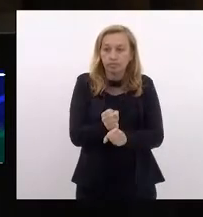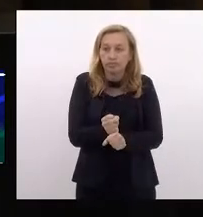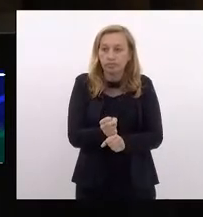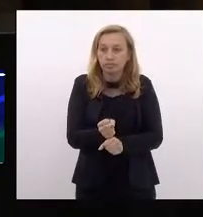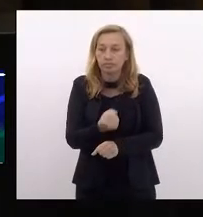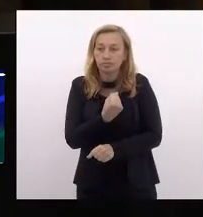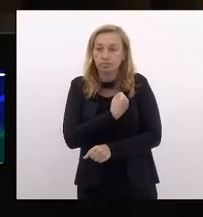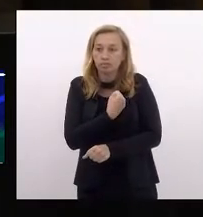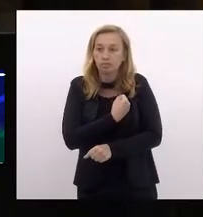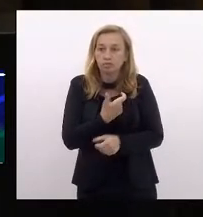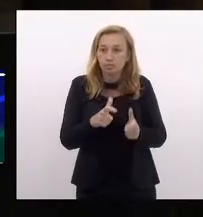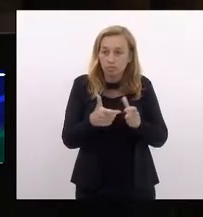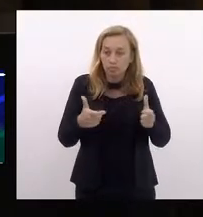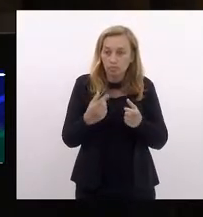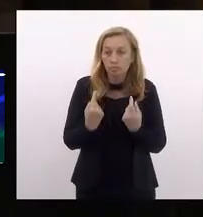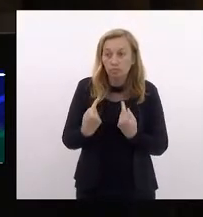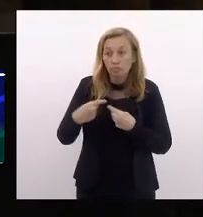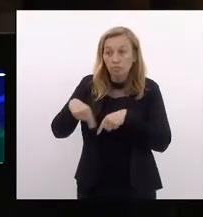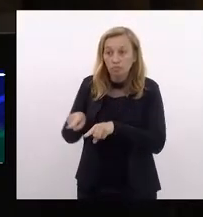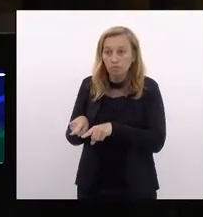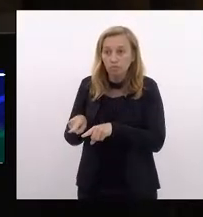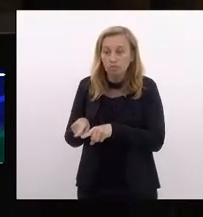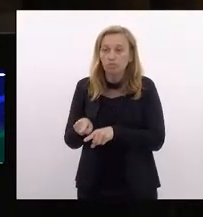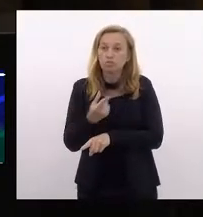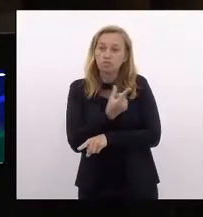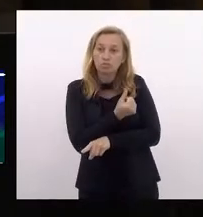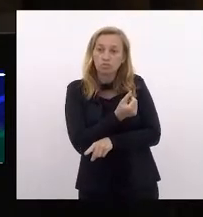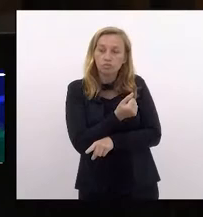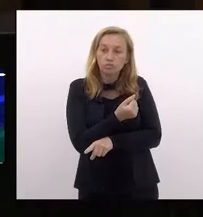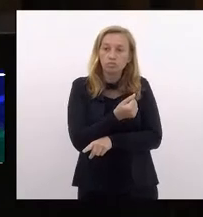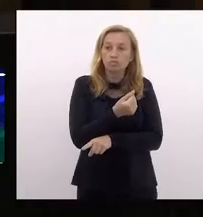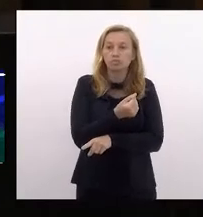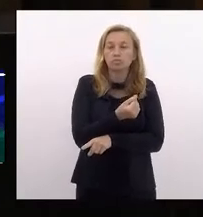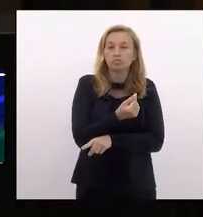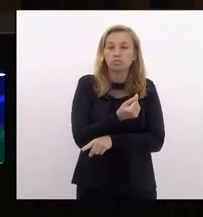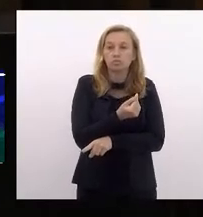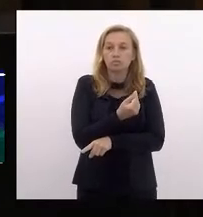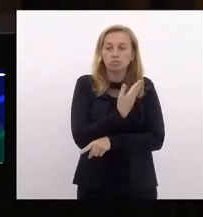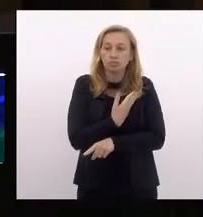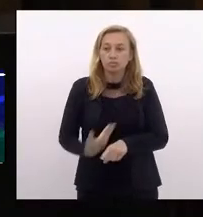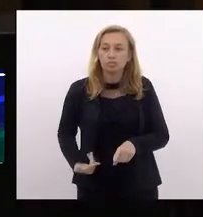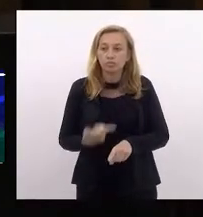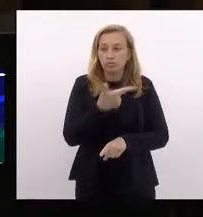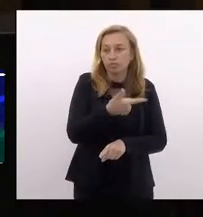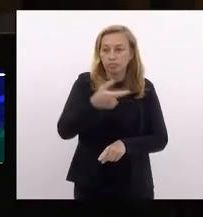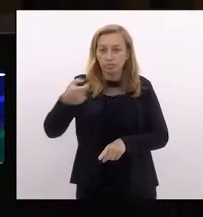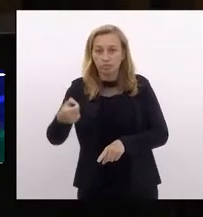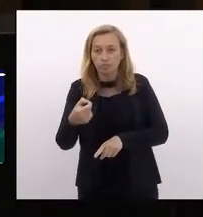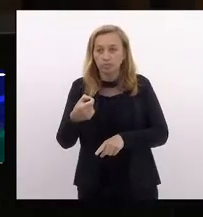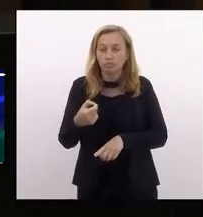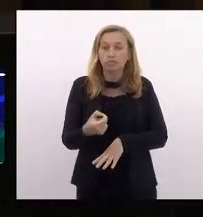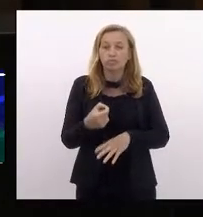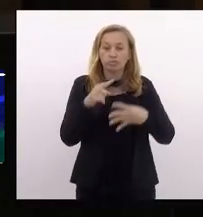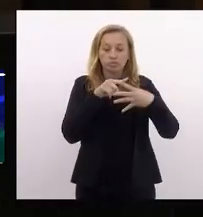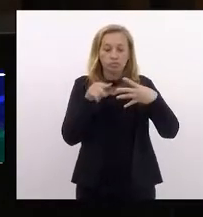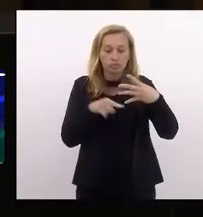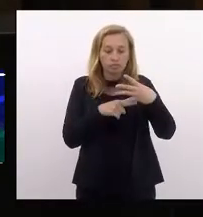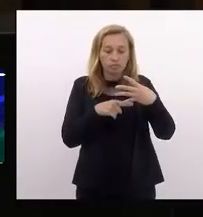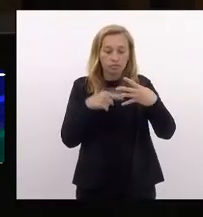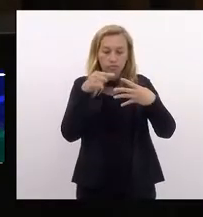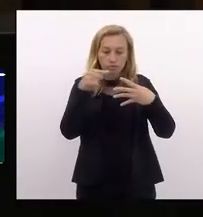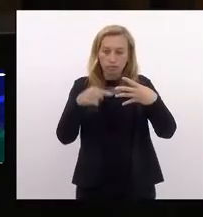votou um parecer prévio contrário as contas de 2020 e foram apontadas quatro